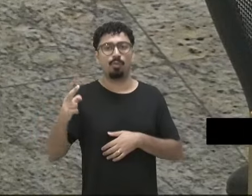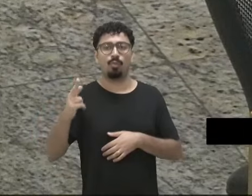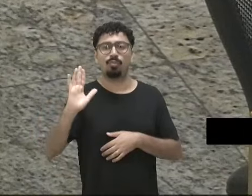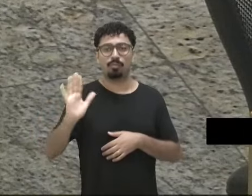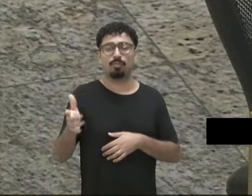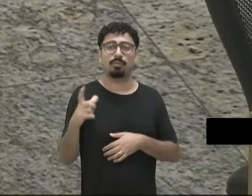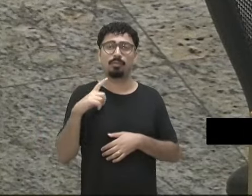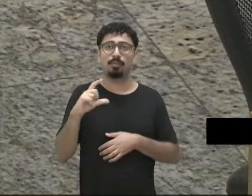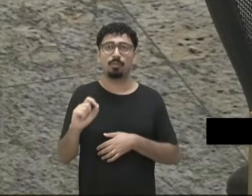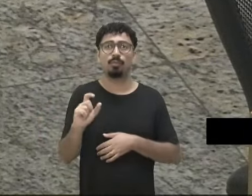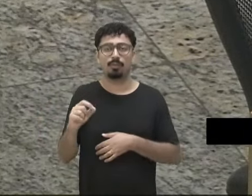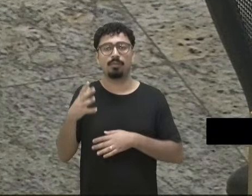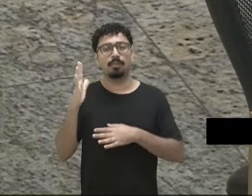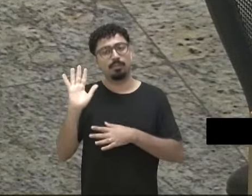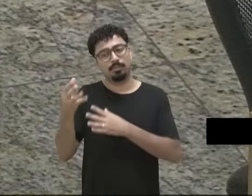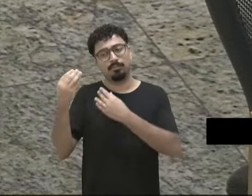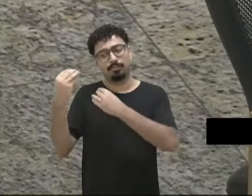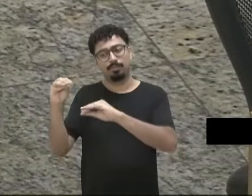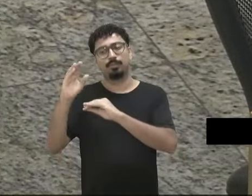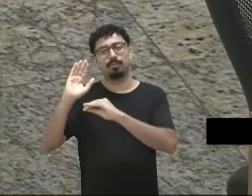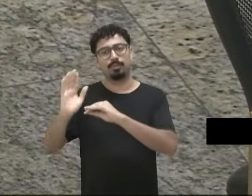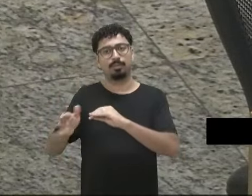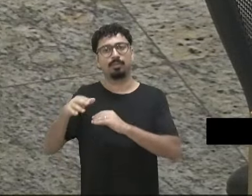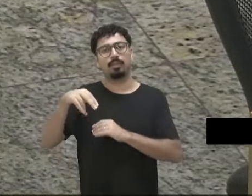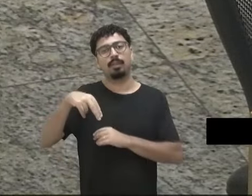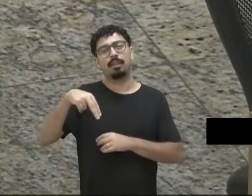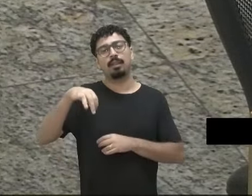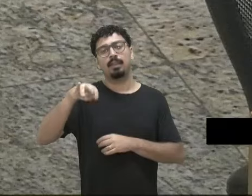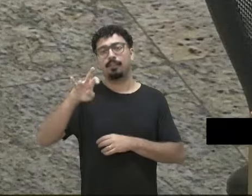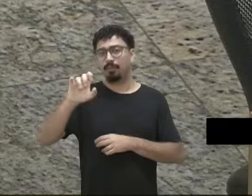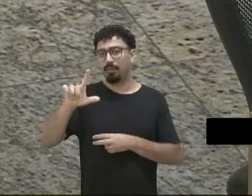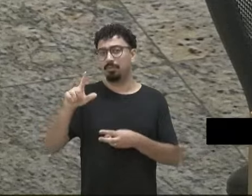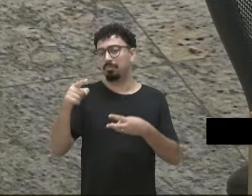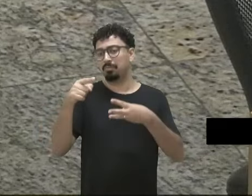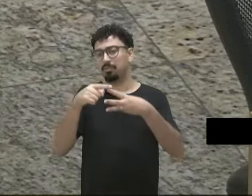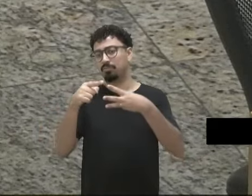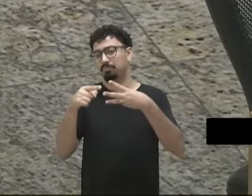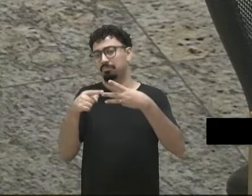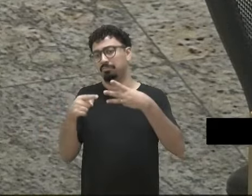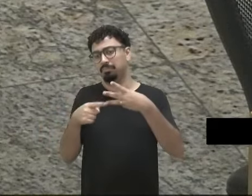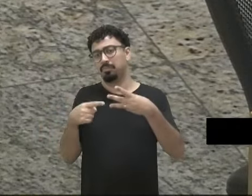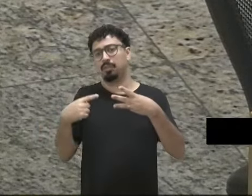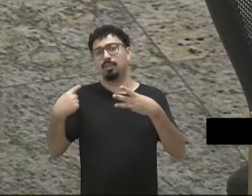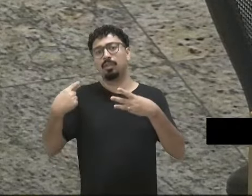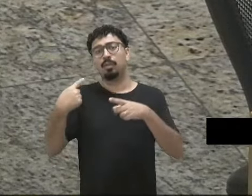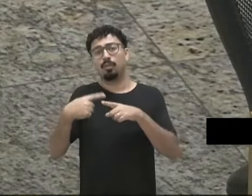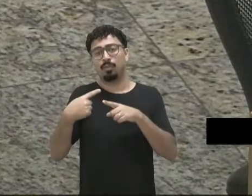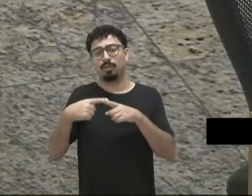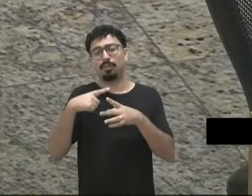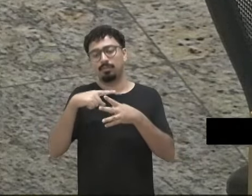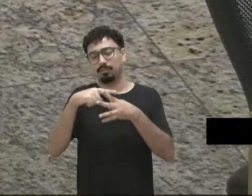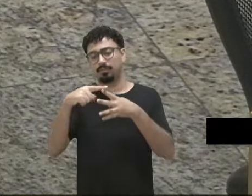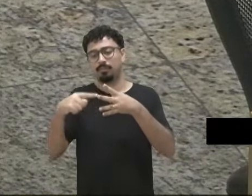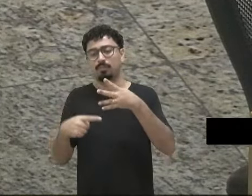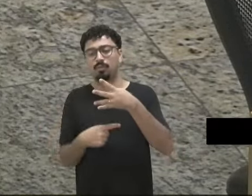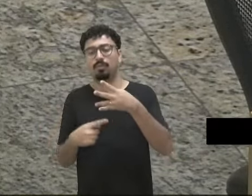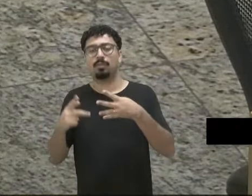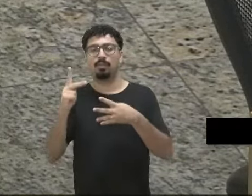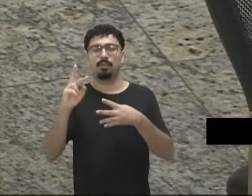aí implementações para o nível 1, para o nível 2, para o nível 3, porque são quatro níveis de